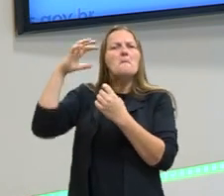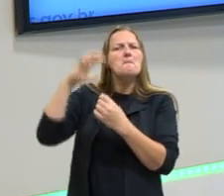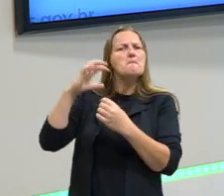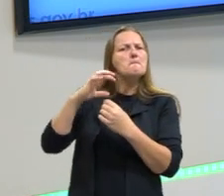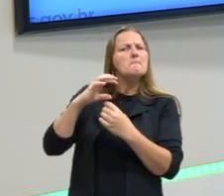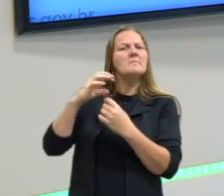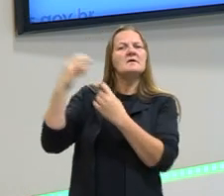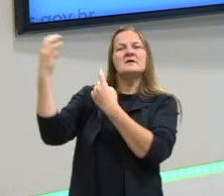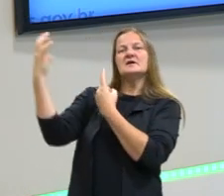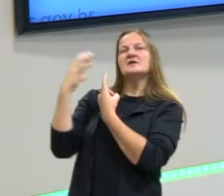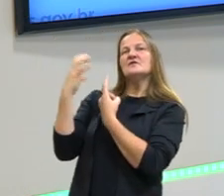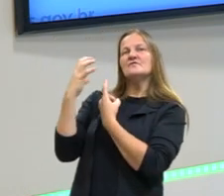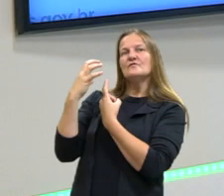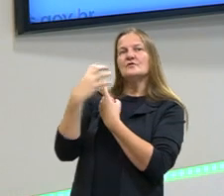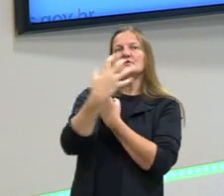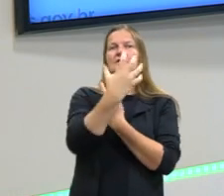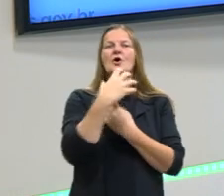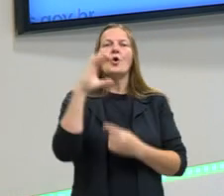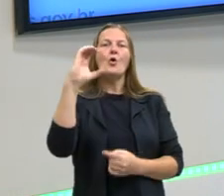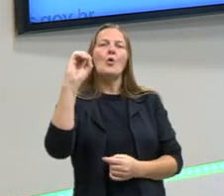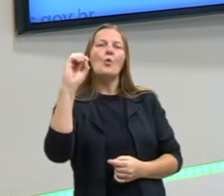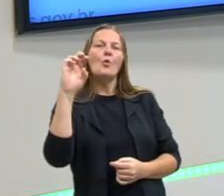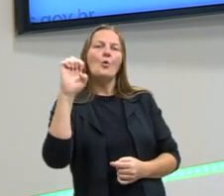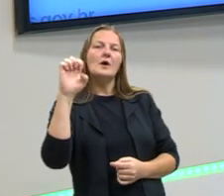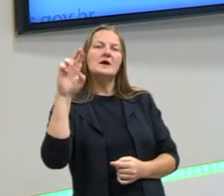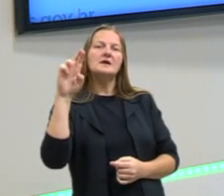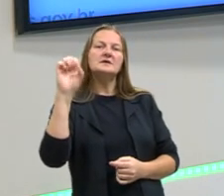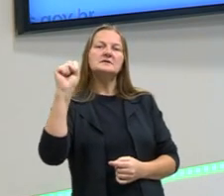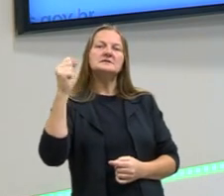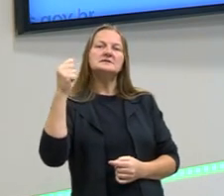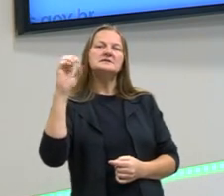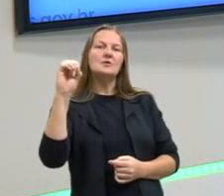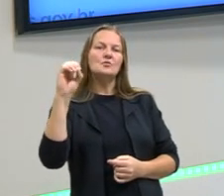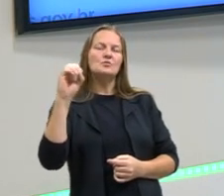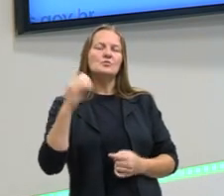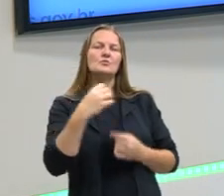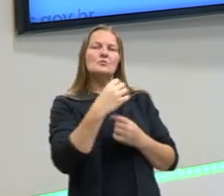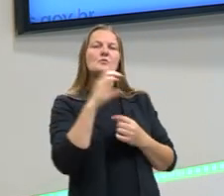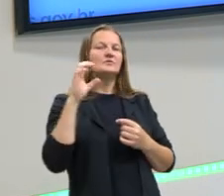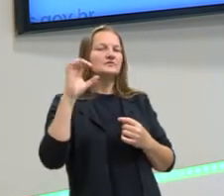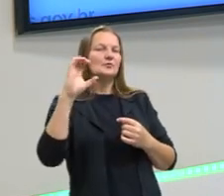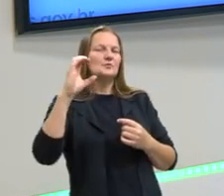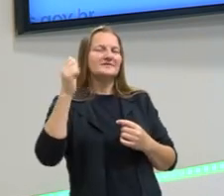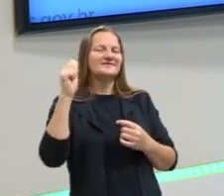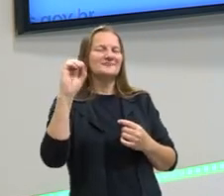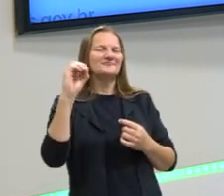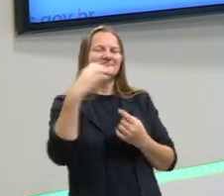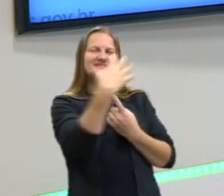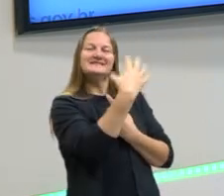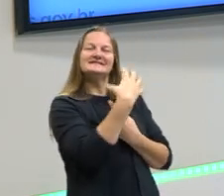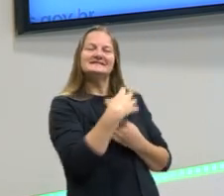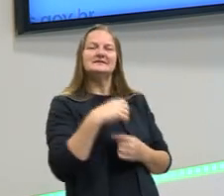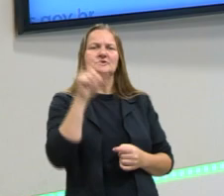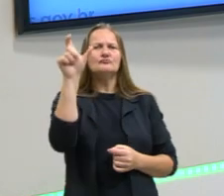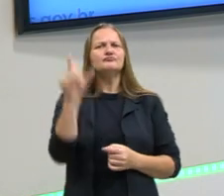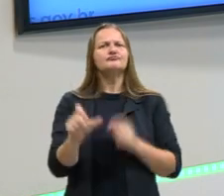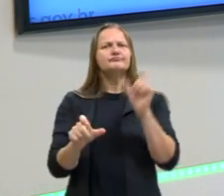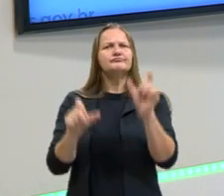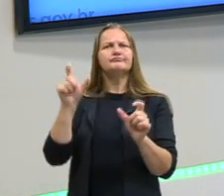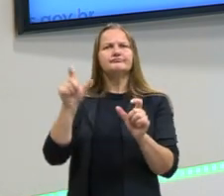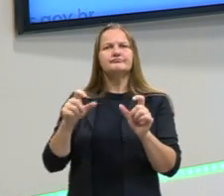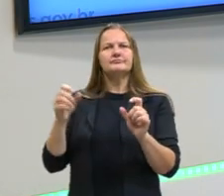exerce esse poder de coerção sobre os indivíduos os indivíduos precisam